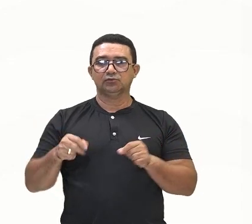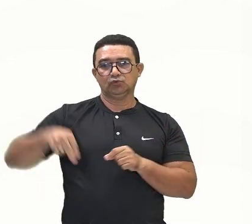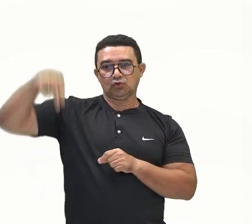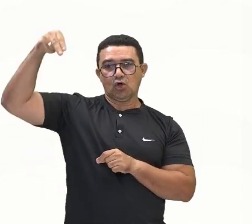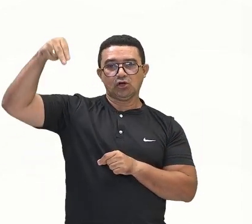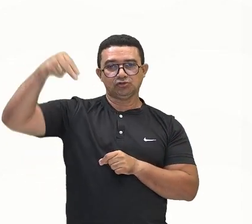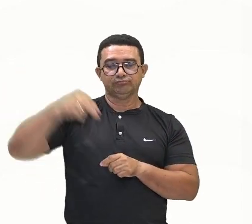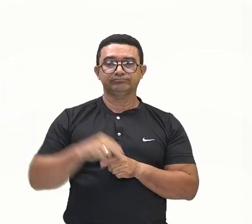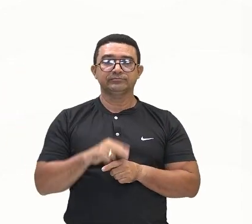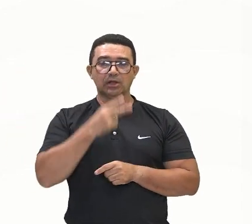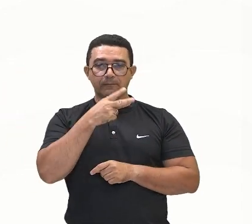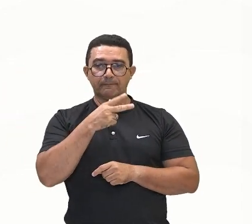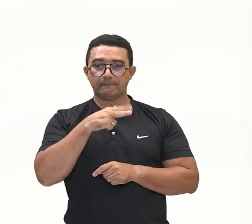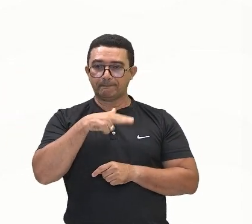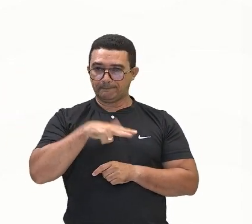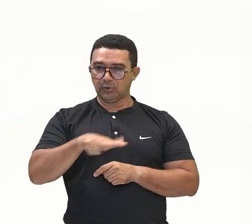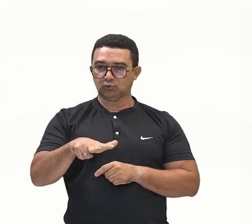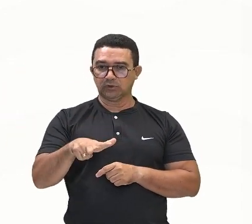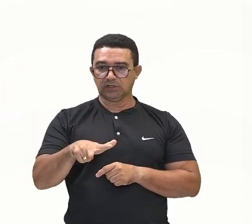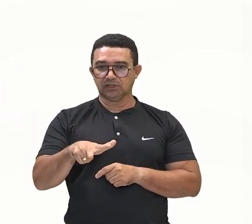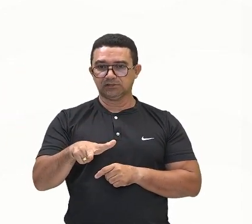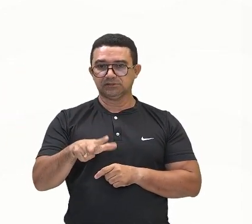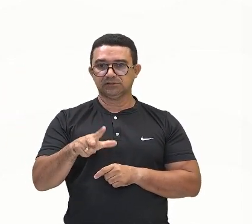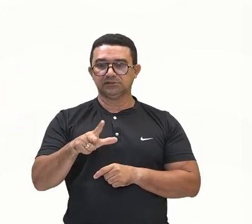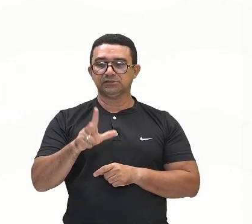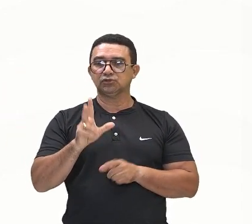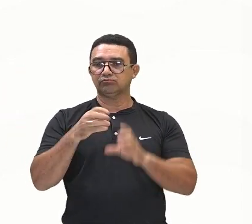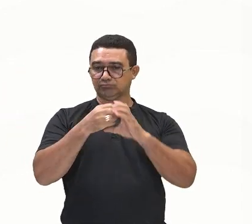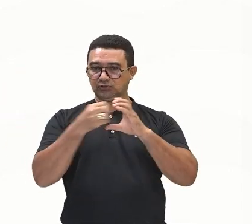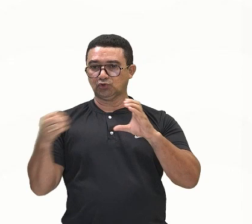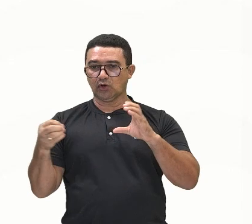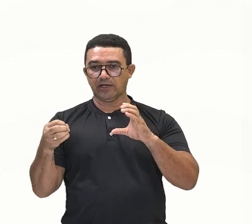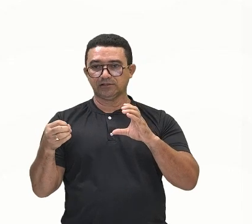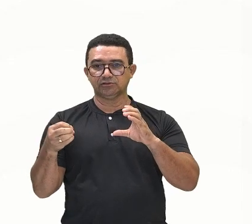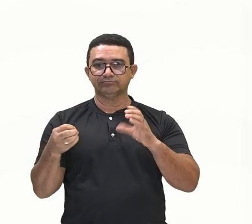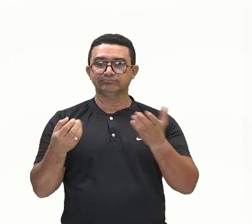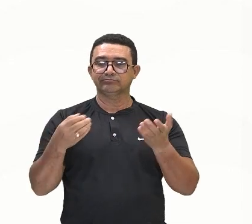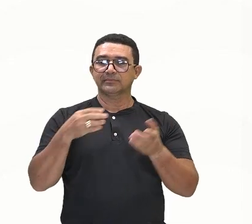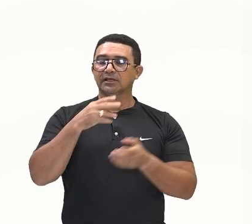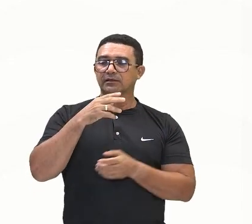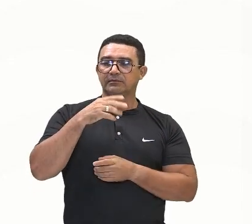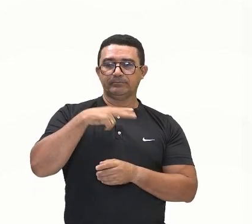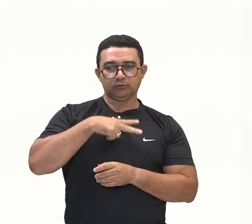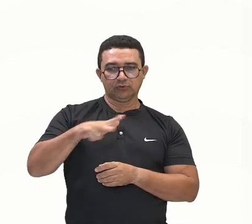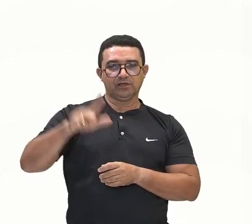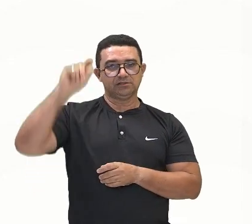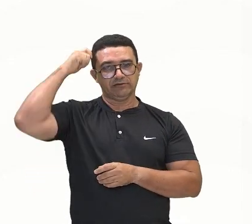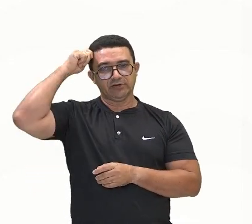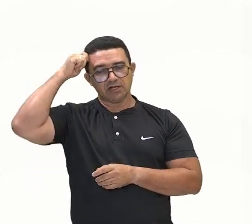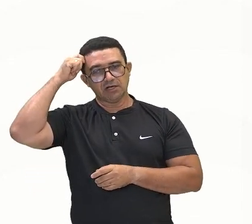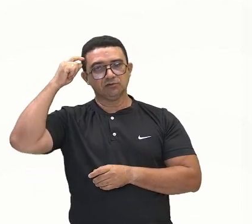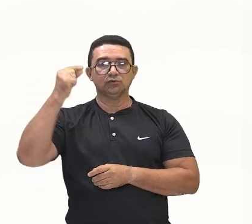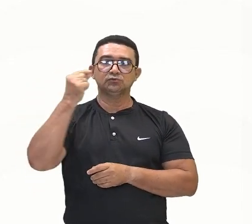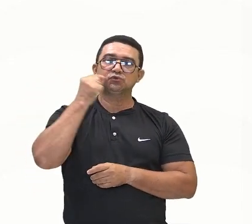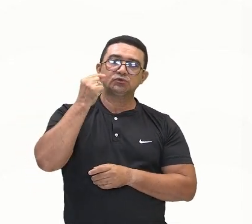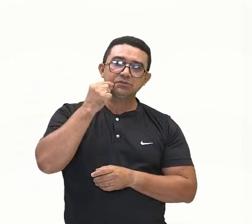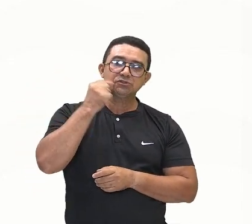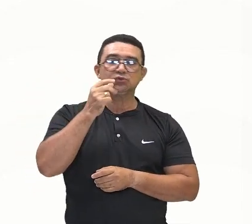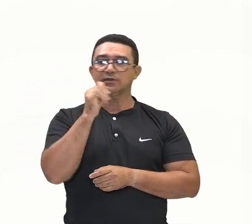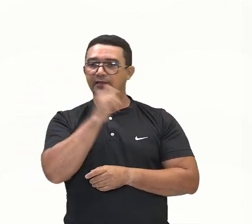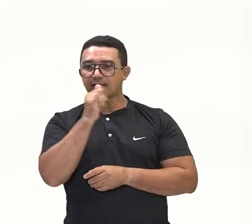portugueses apenas um predomínio vai haver no centro-oeste, portugueses, africanos, suíços, alemães,